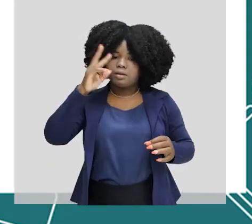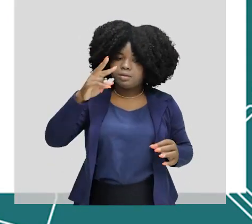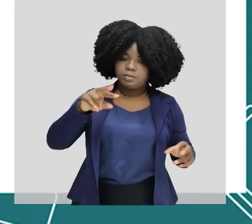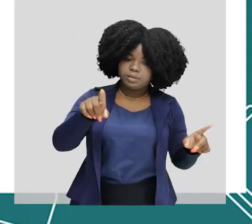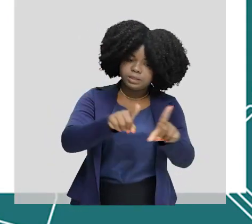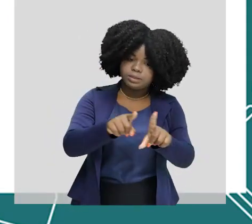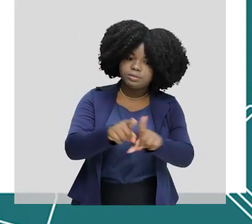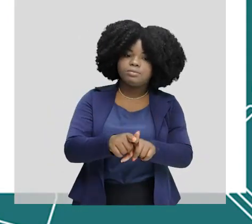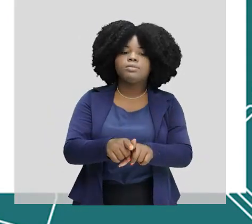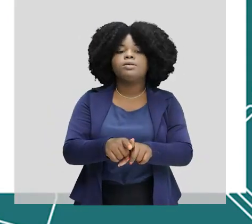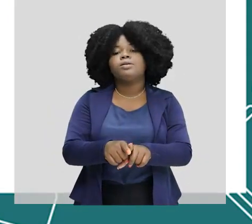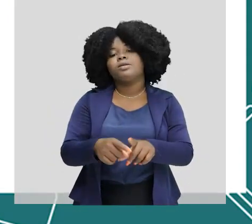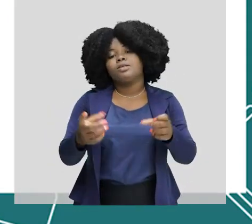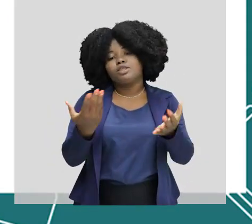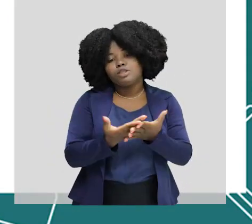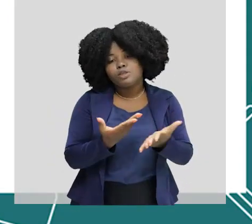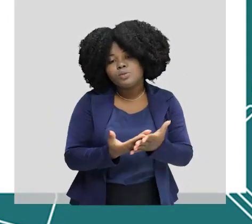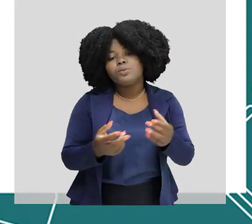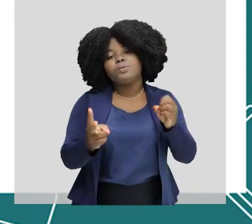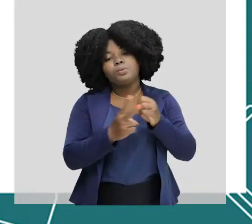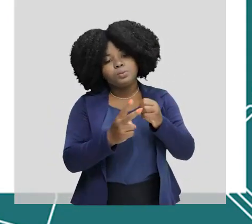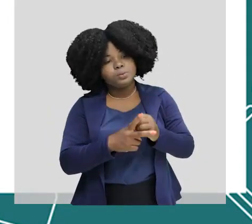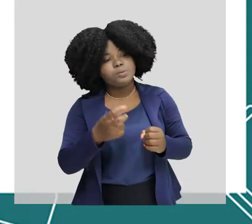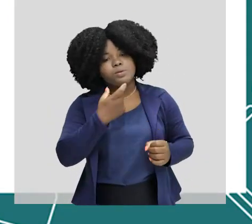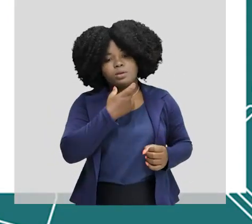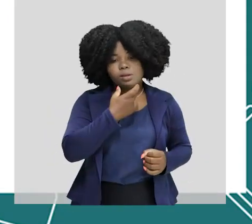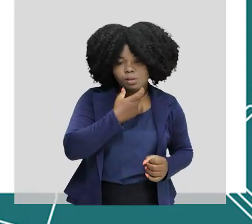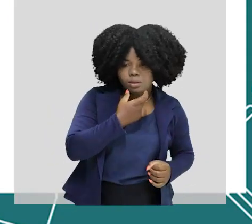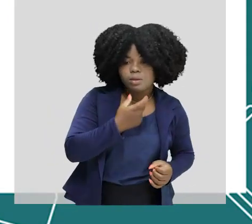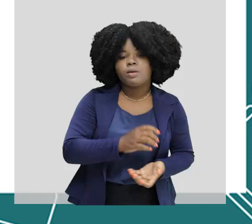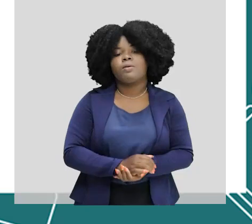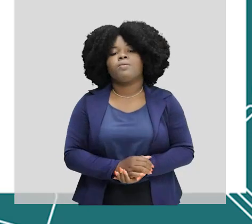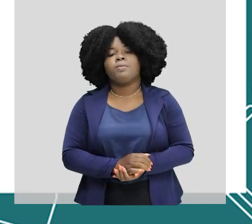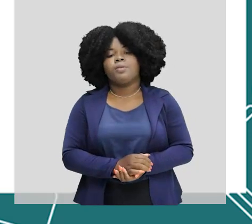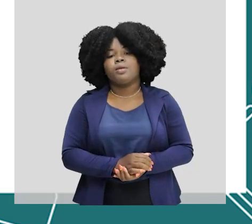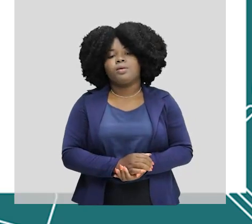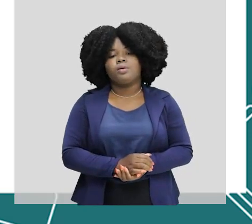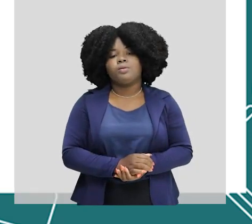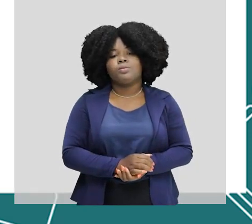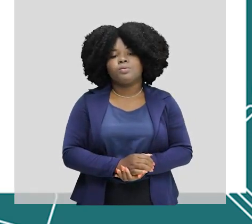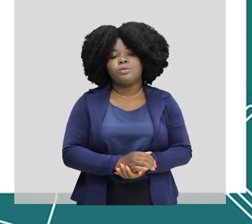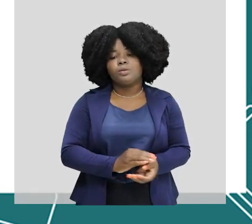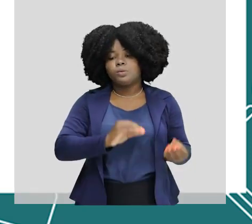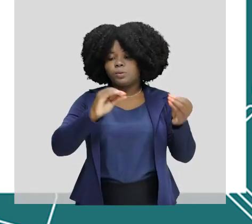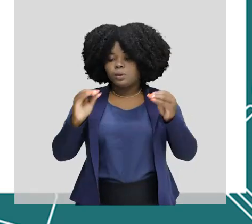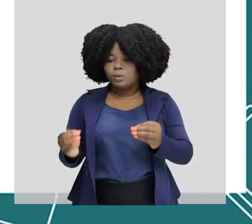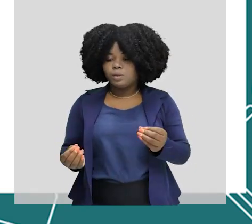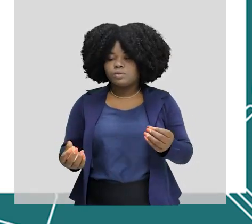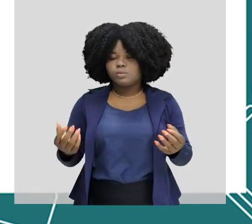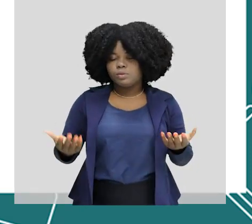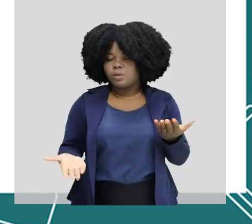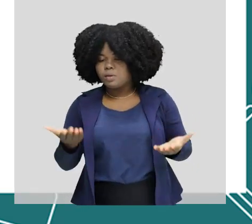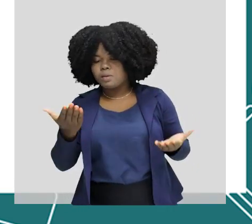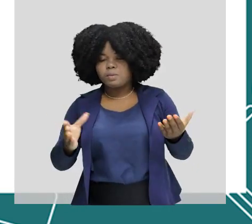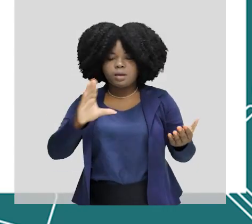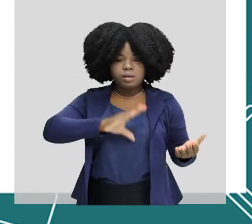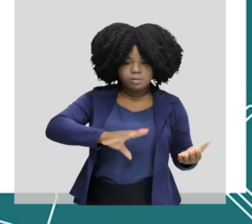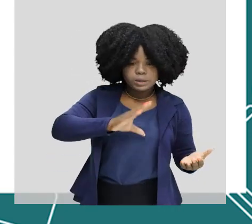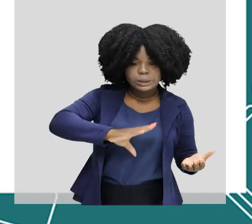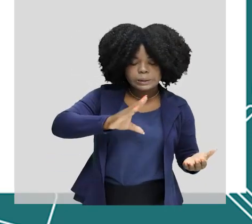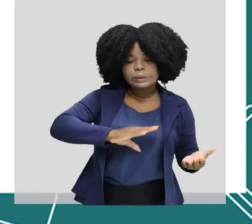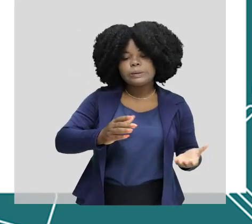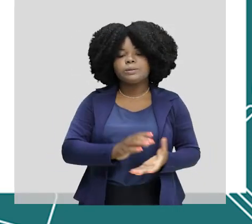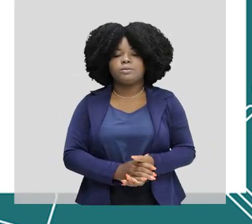estuda verbo em inglês, porque muitas vezes, quando eu trago ele para o português, que é um processo natural quando você está estudando uma